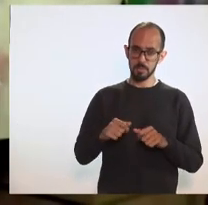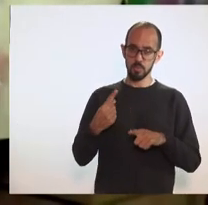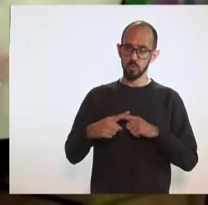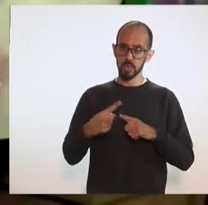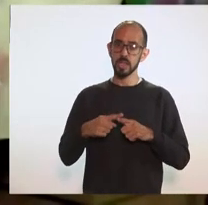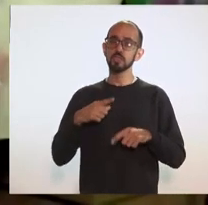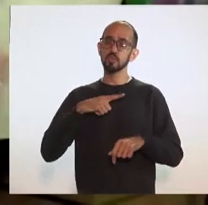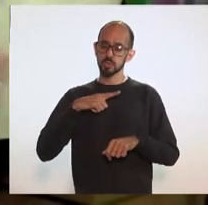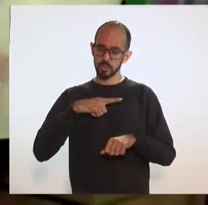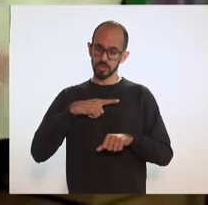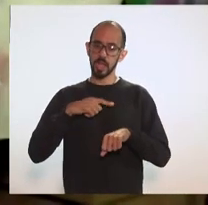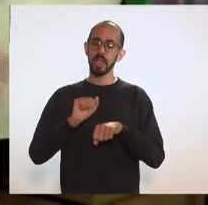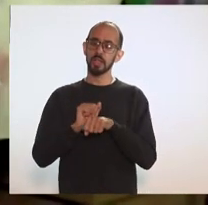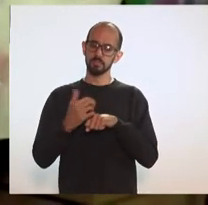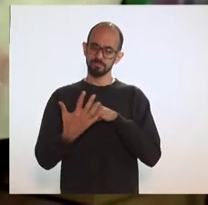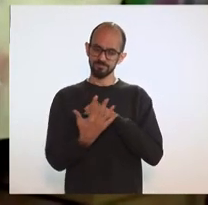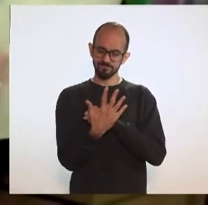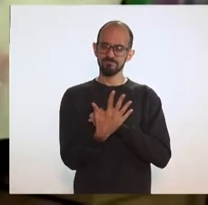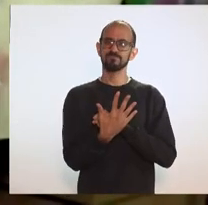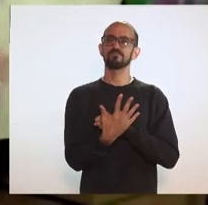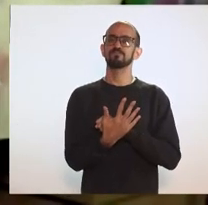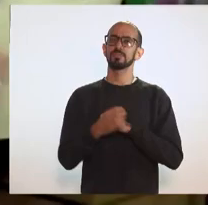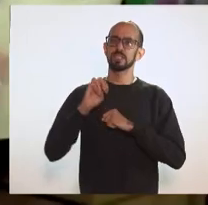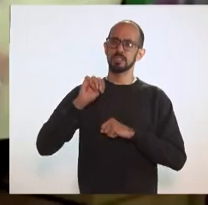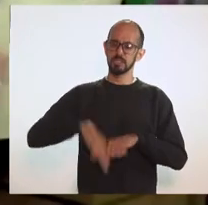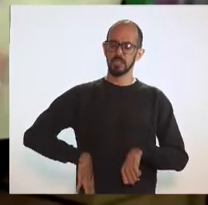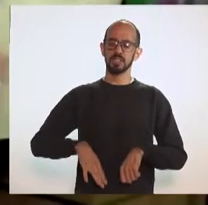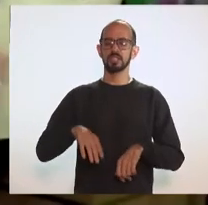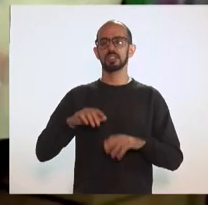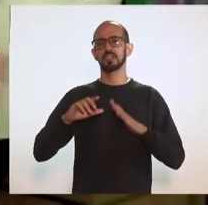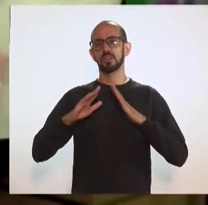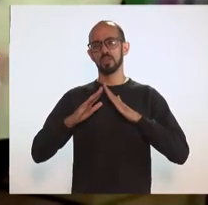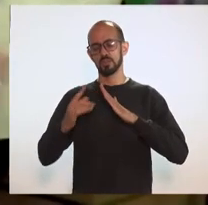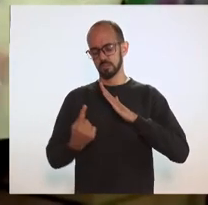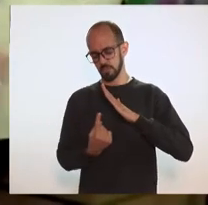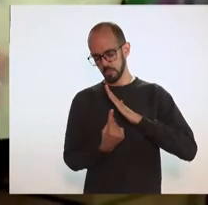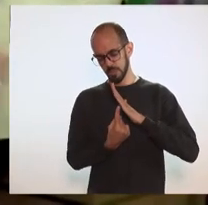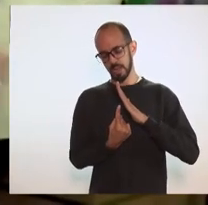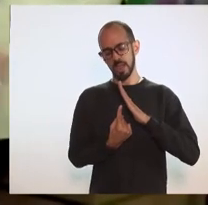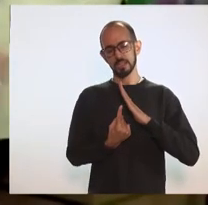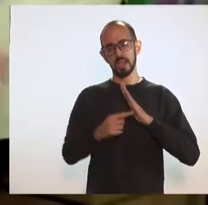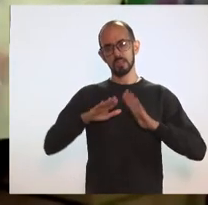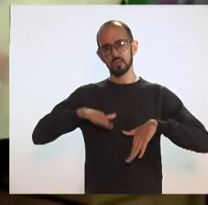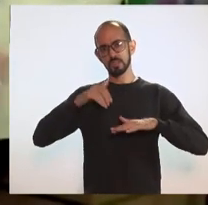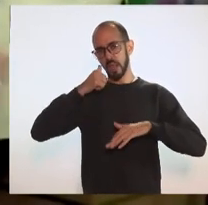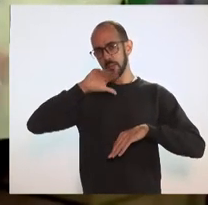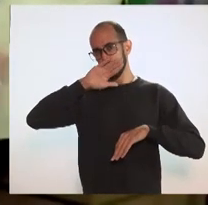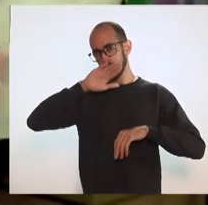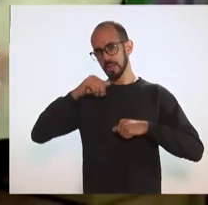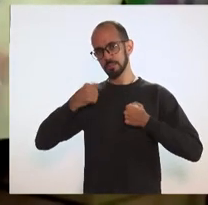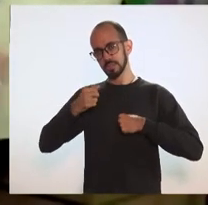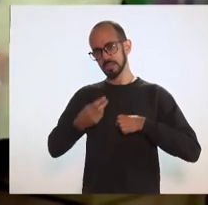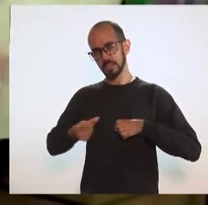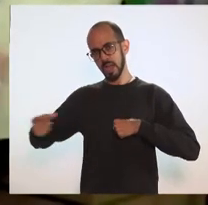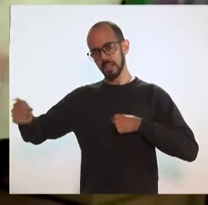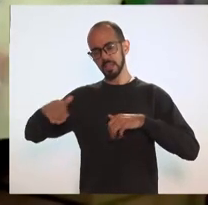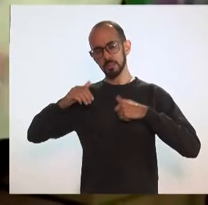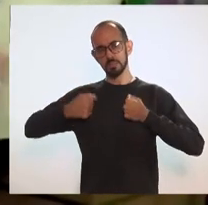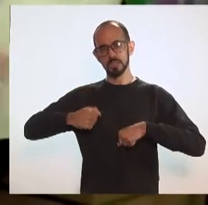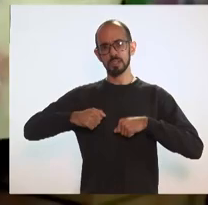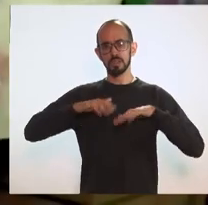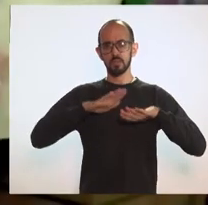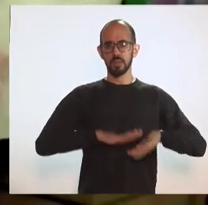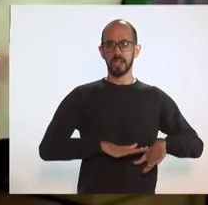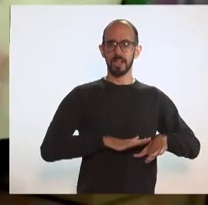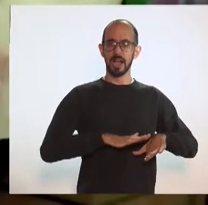ver com a pandemia assim tem a ver com confinamento Sim muitas mães estão precisando sair para trabalhar então tendo que deixar suas